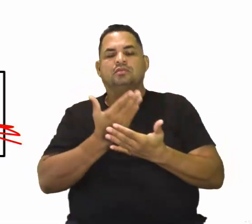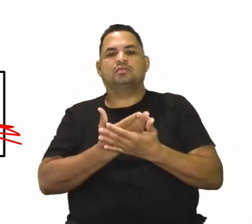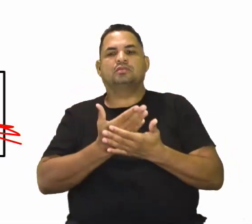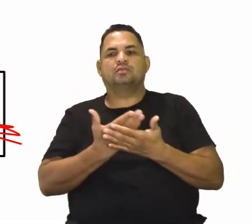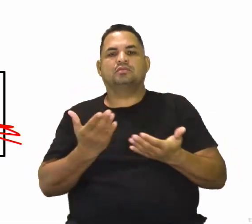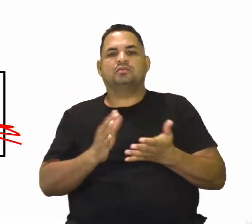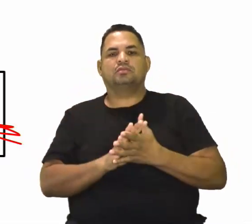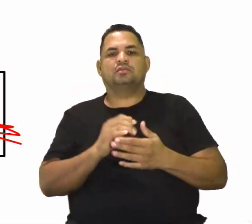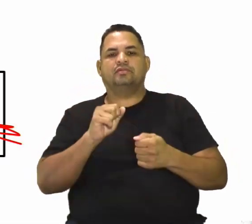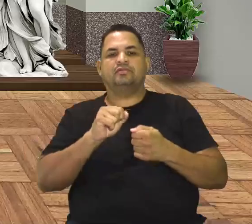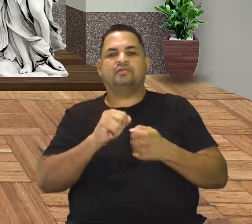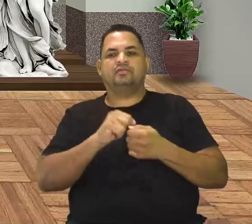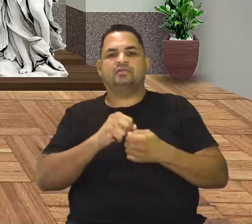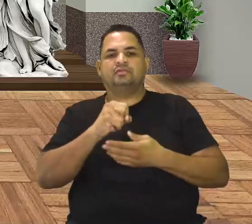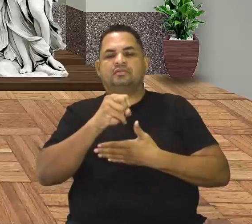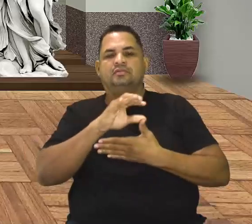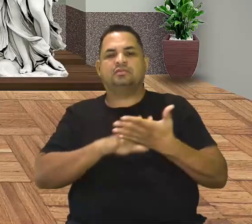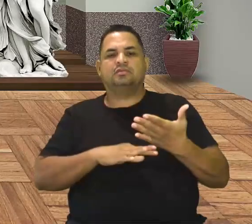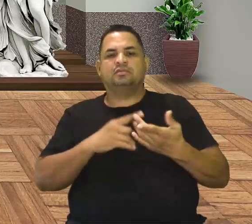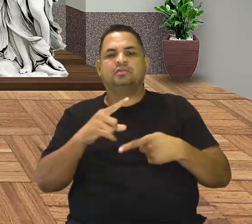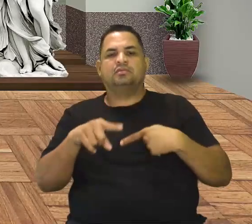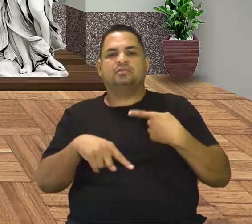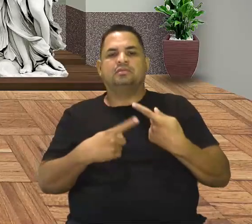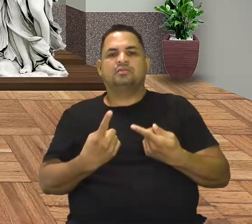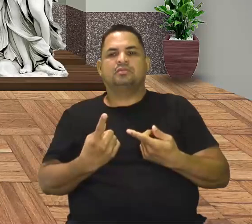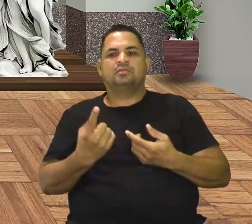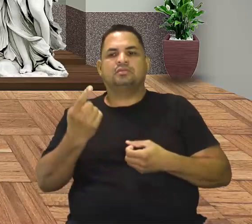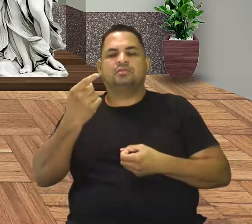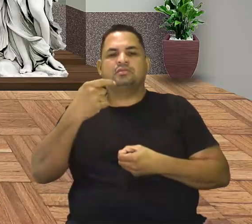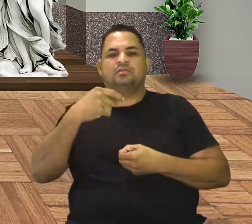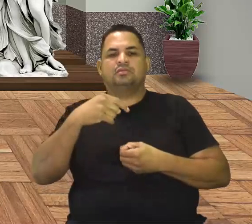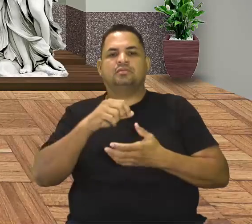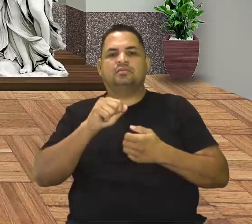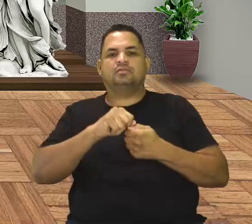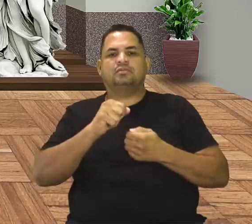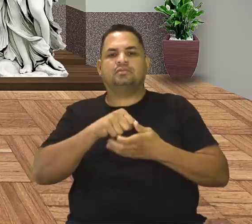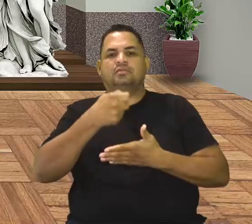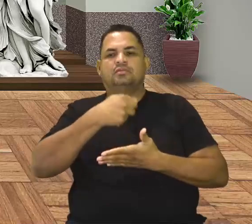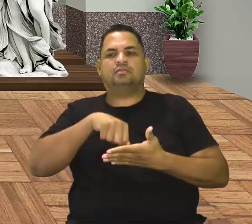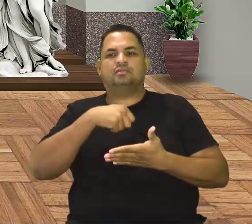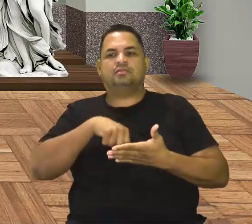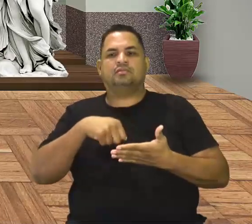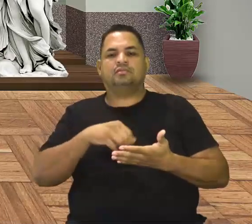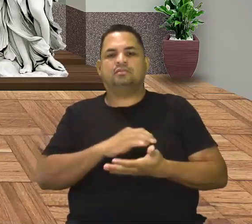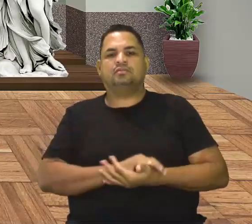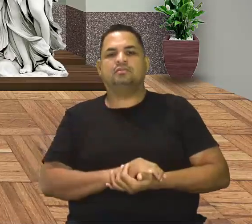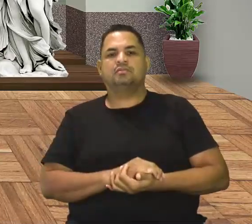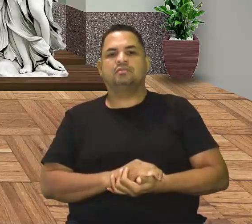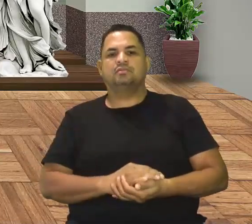aula. Faça agora a atividade que a gente já volta, a gente já vai voltar para fazer a correção. Até lá.